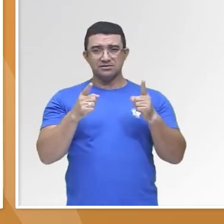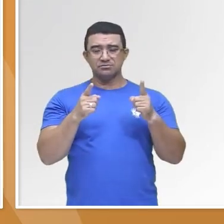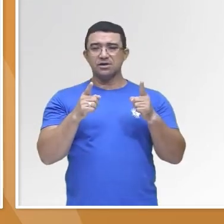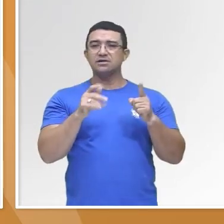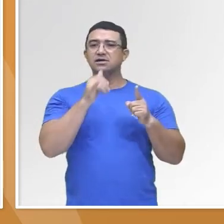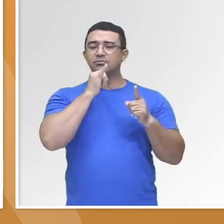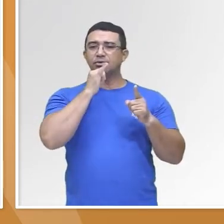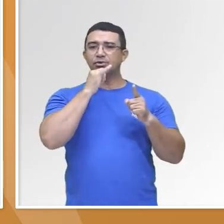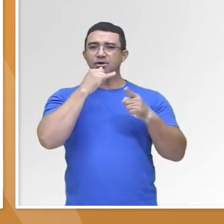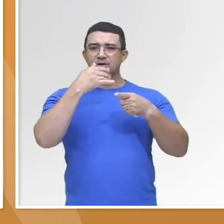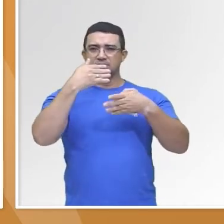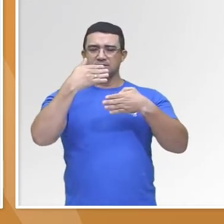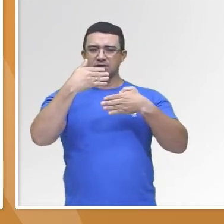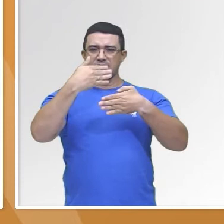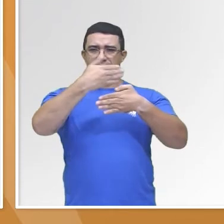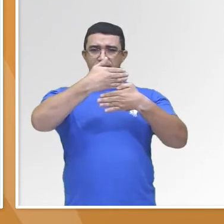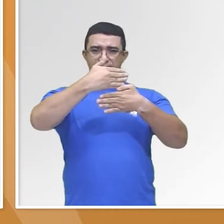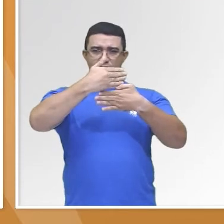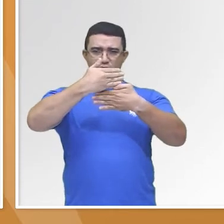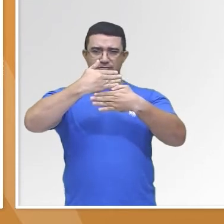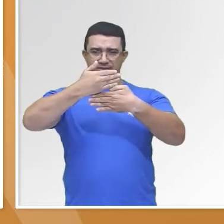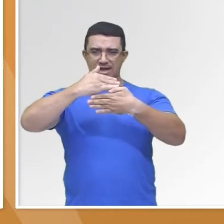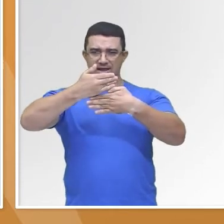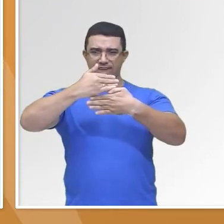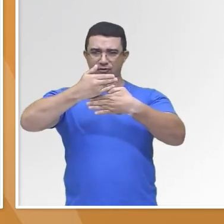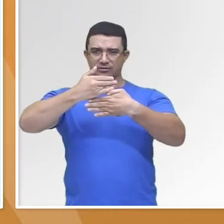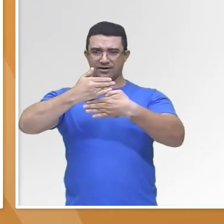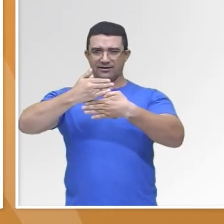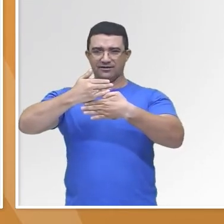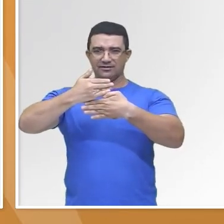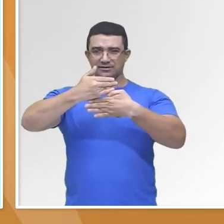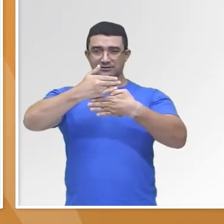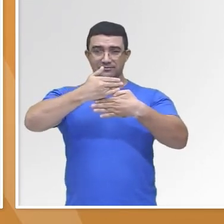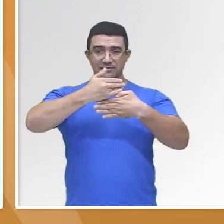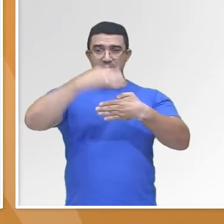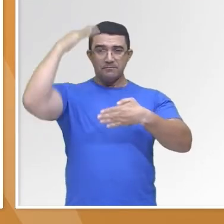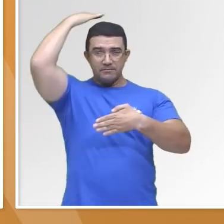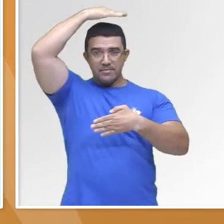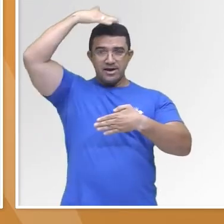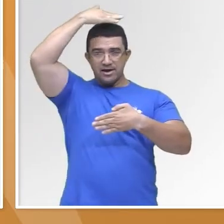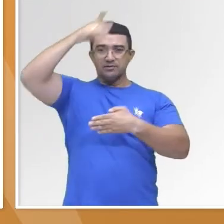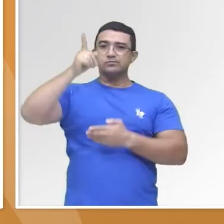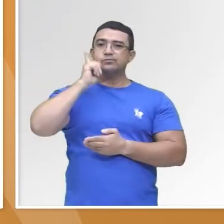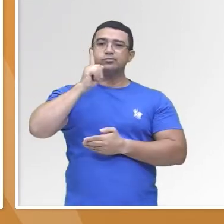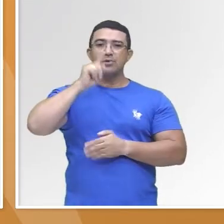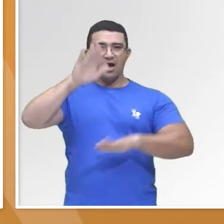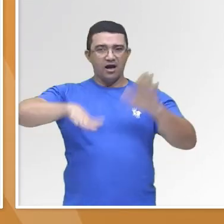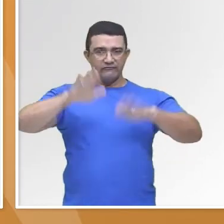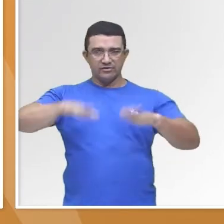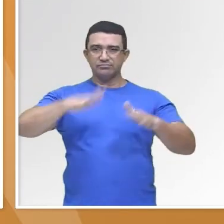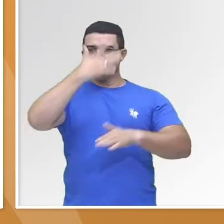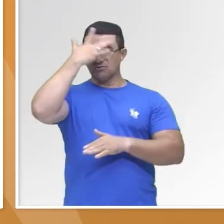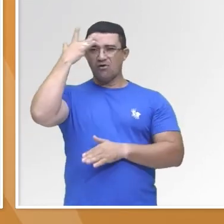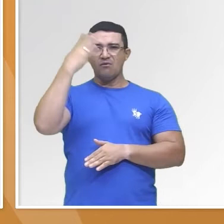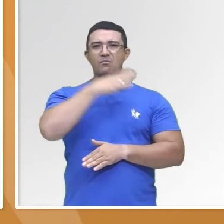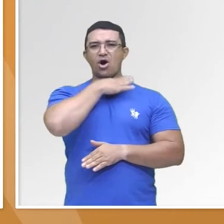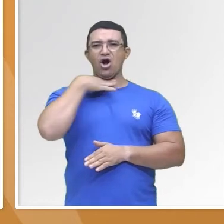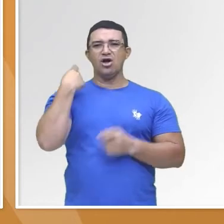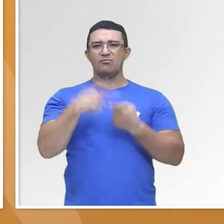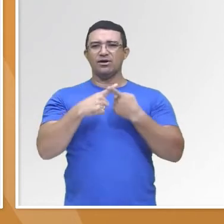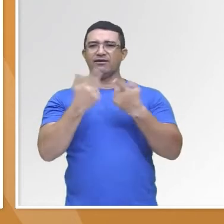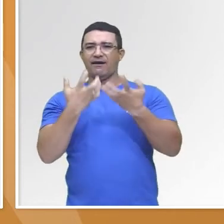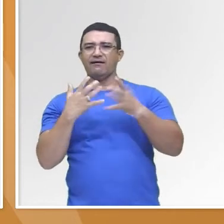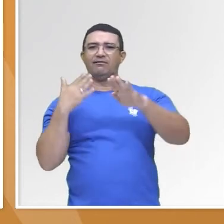fronteira entre México e Estados Unidos, né, causando inclusive muitas mortes. Então, até mesmo